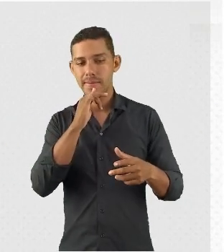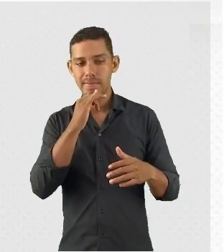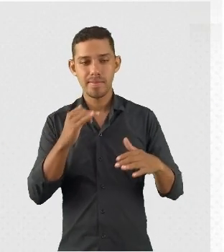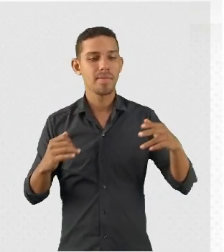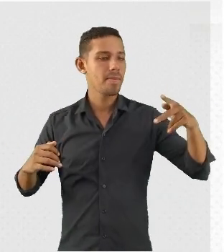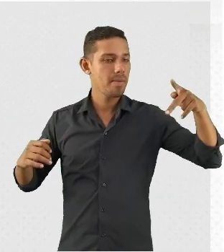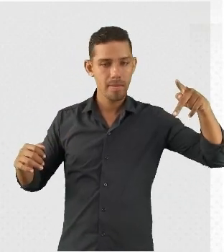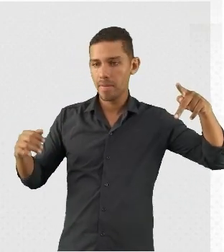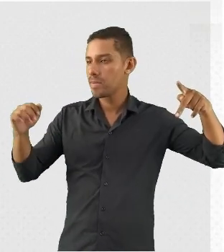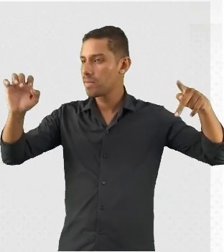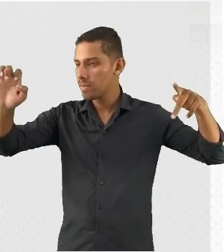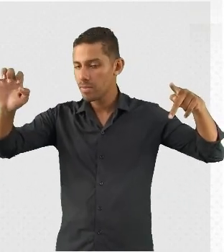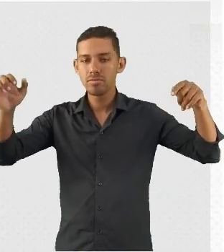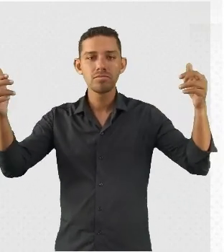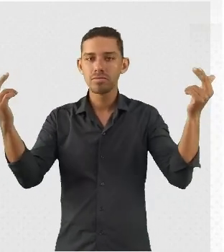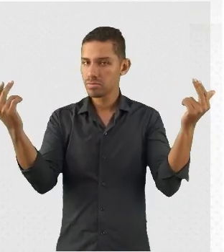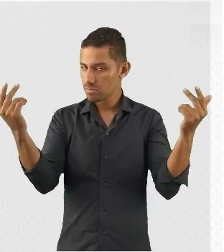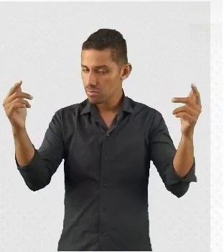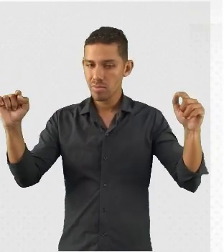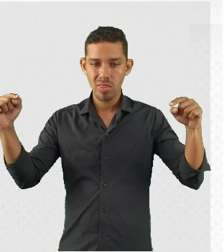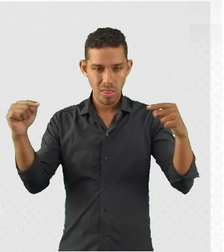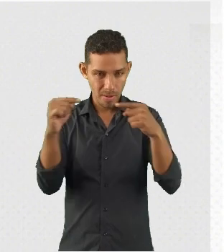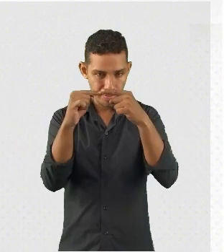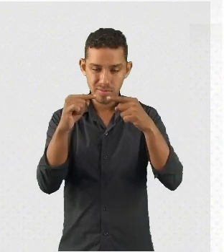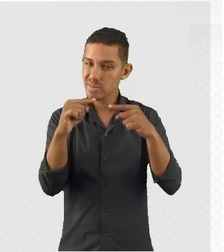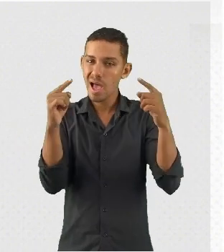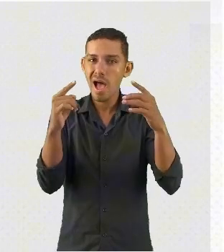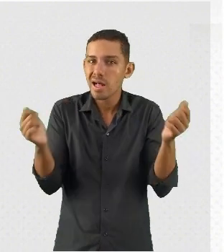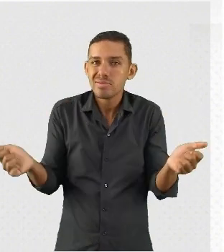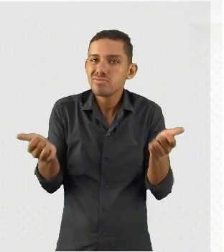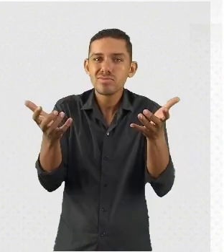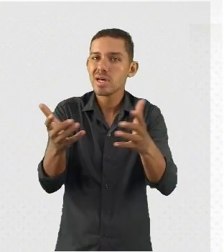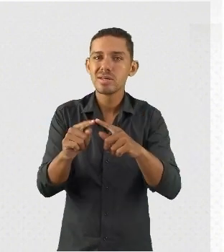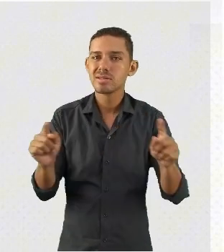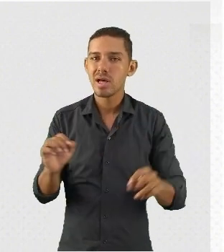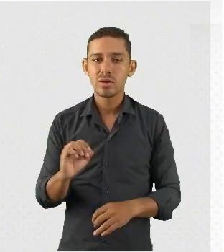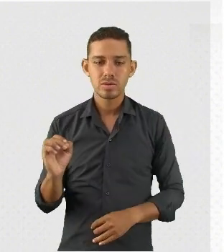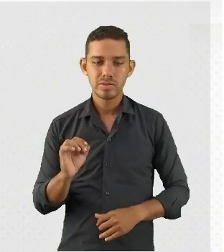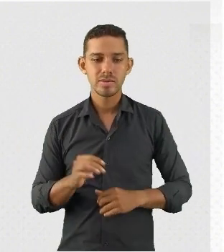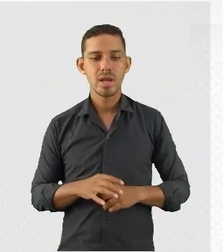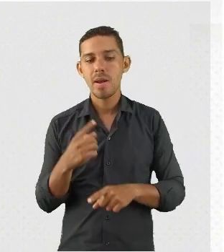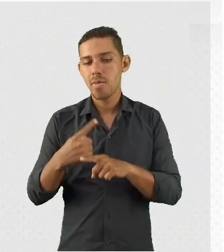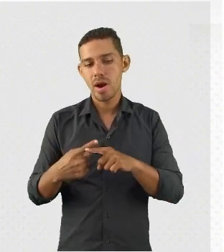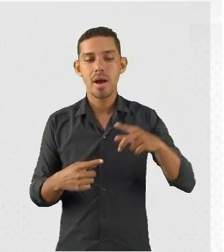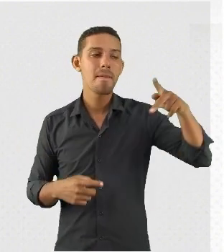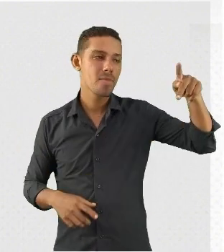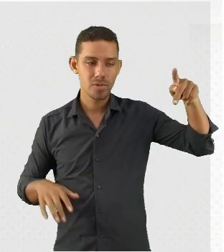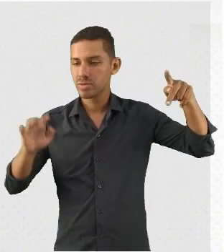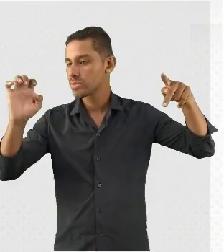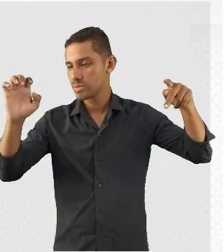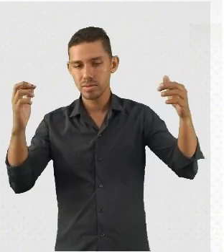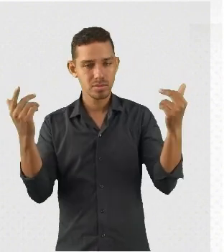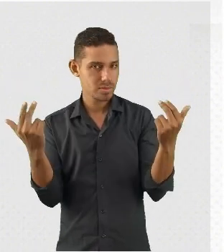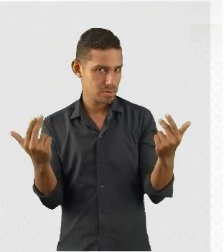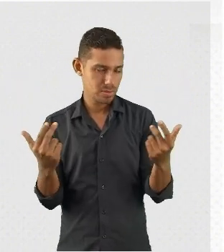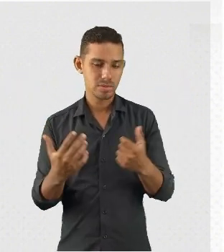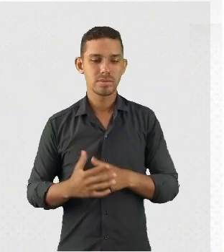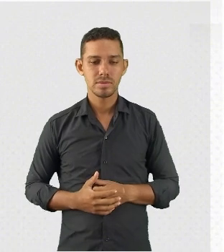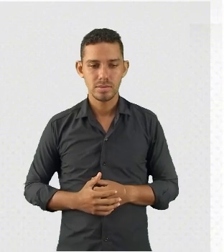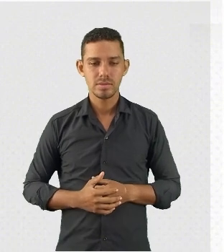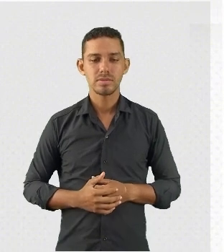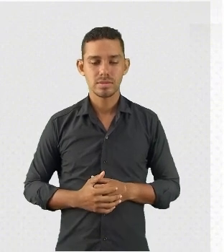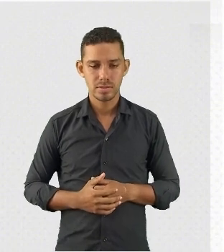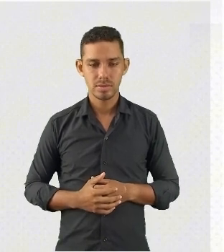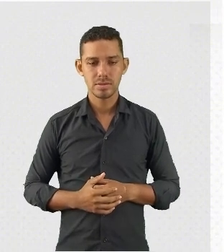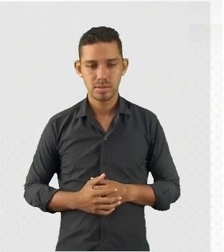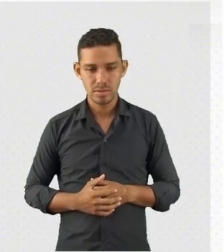Então, essa eletricidade ela não se manifesta por isso, porque o número de prótons é igual ao número de elétrons. E quando é que